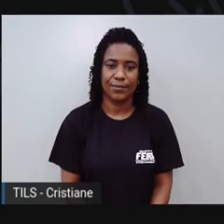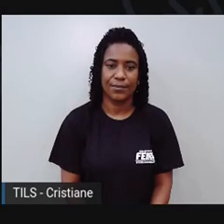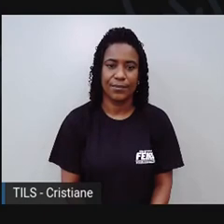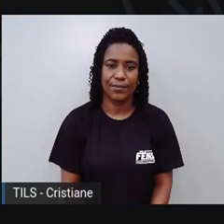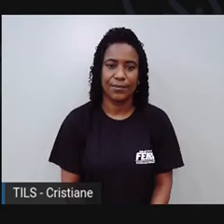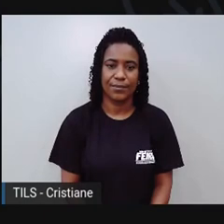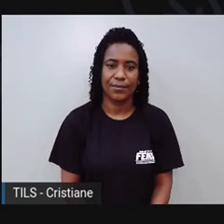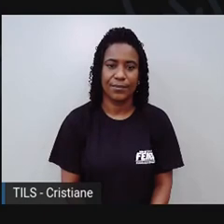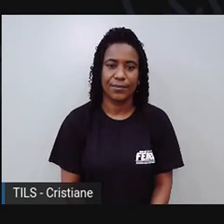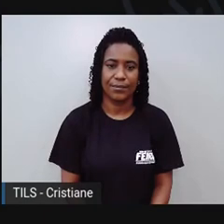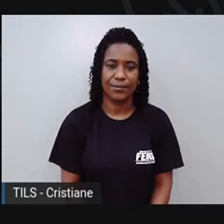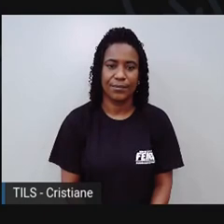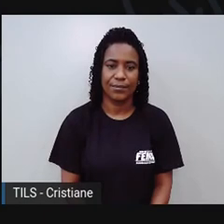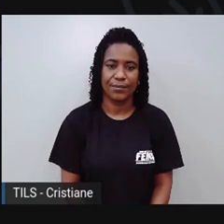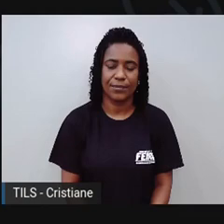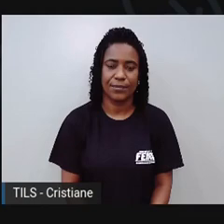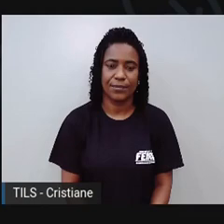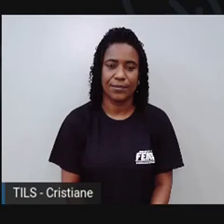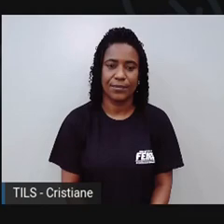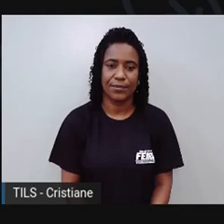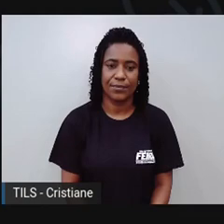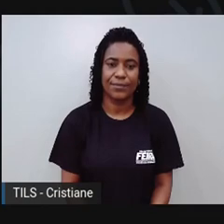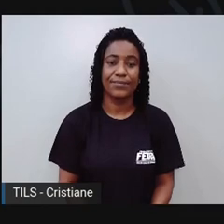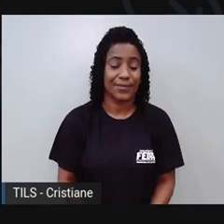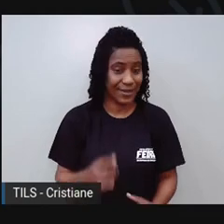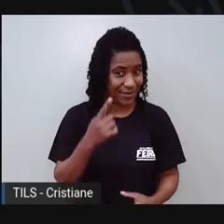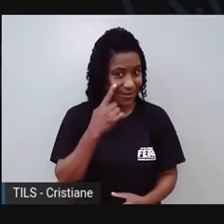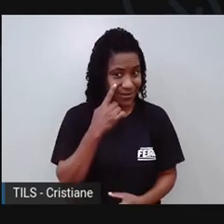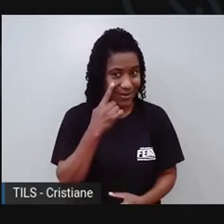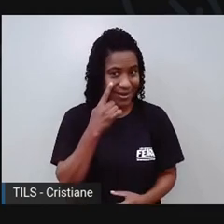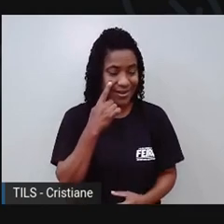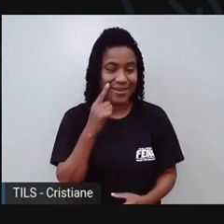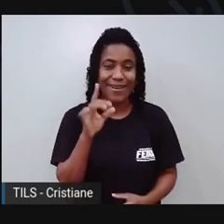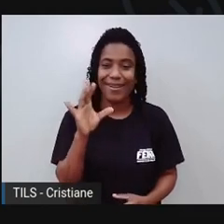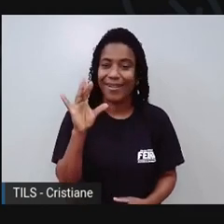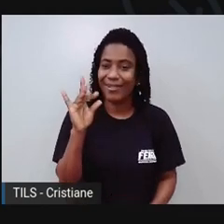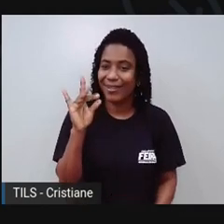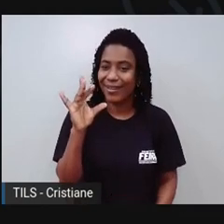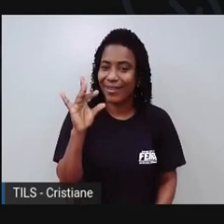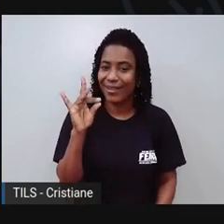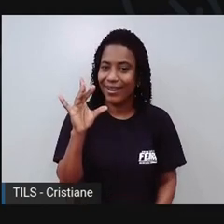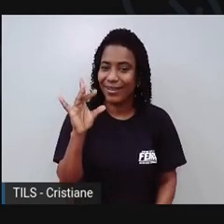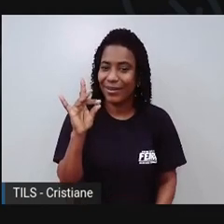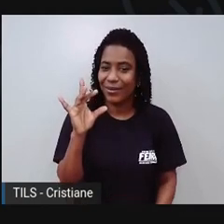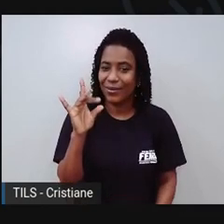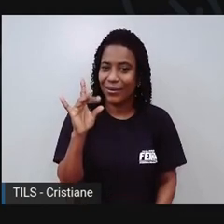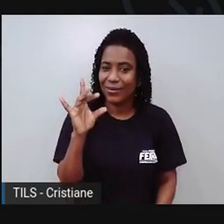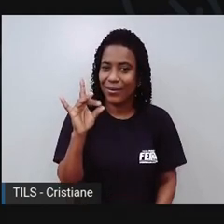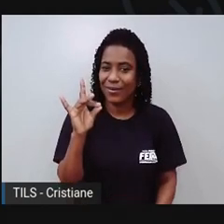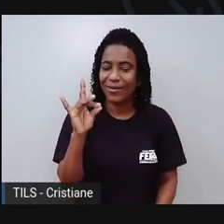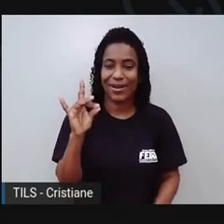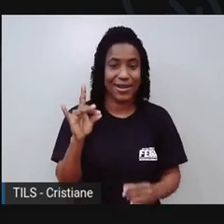Pronto. Agora a gente vai passar uma colinha aqui e vai colocar o pezinho dele.